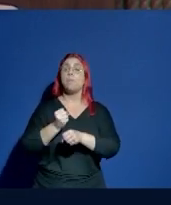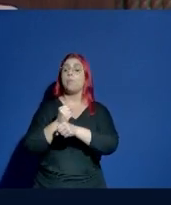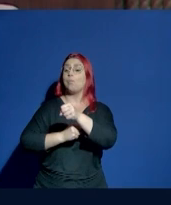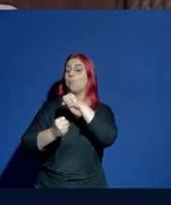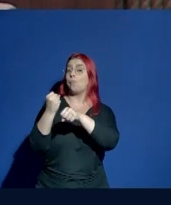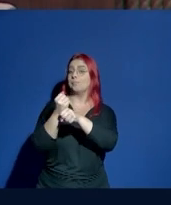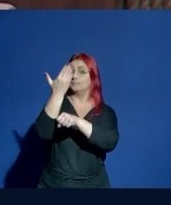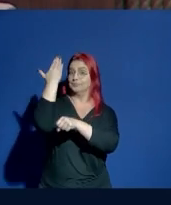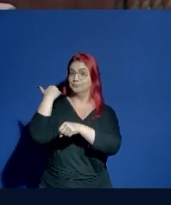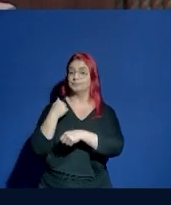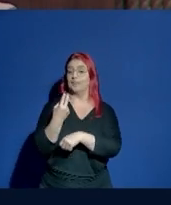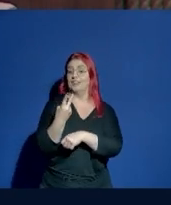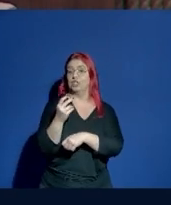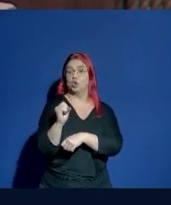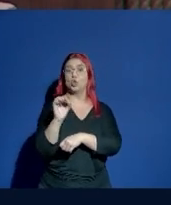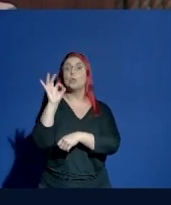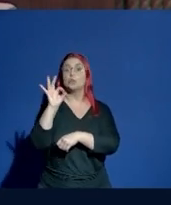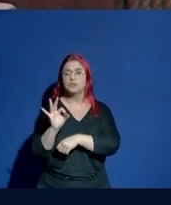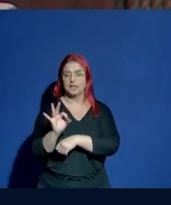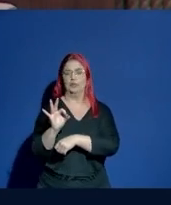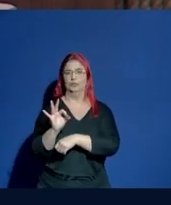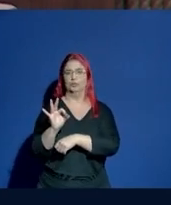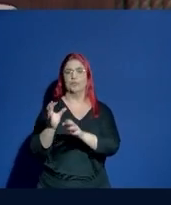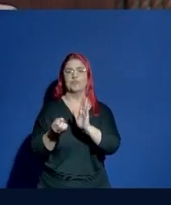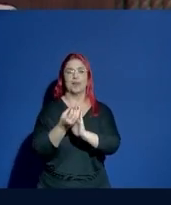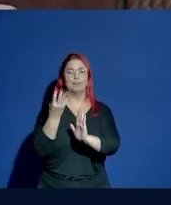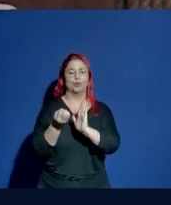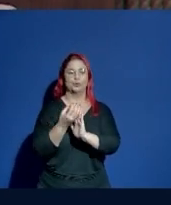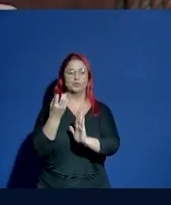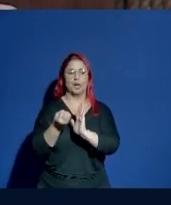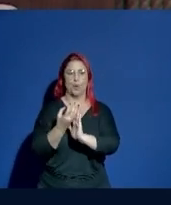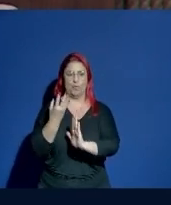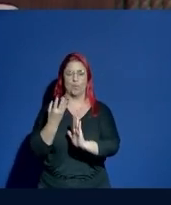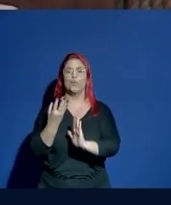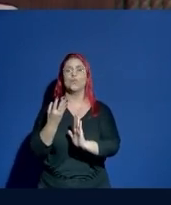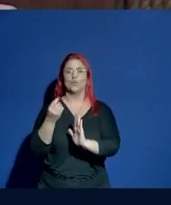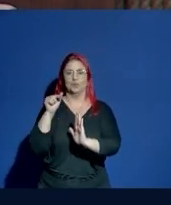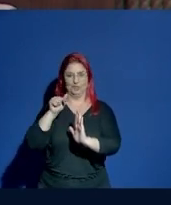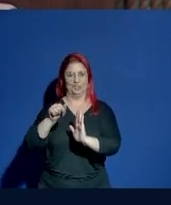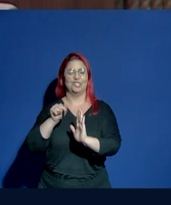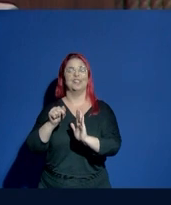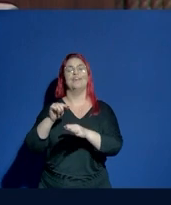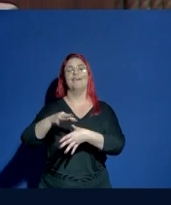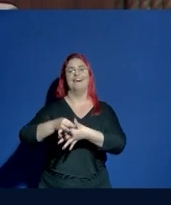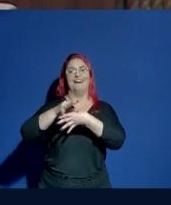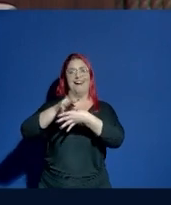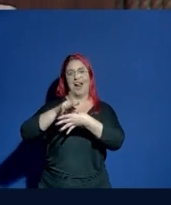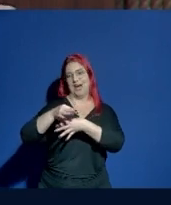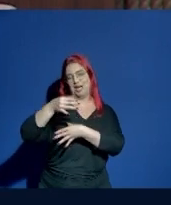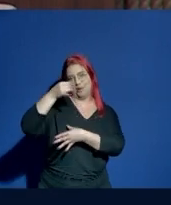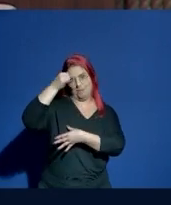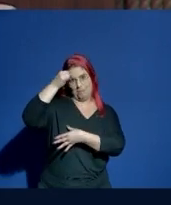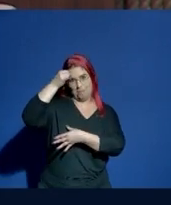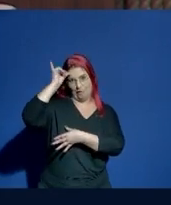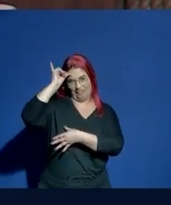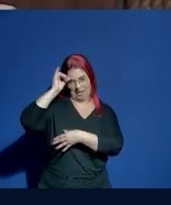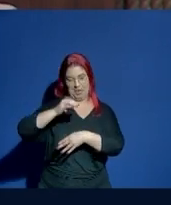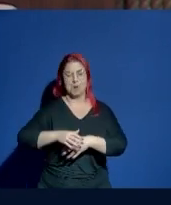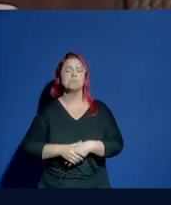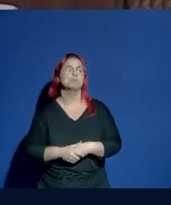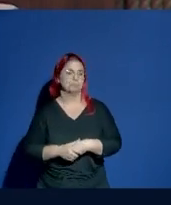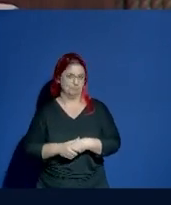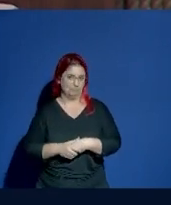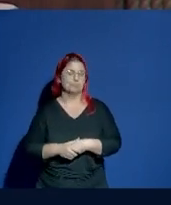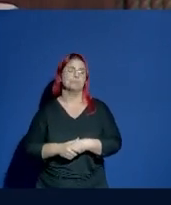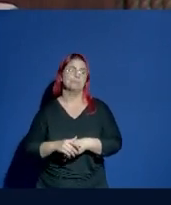o Brasil exportou 28% da produção de carne bovina, né? Com os 3 maiores players